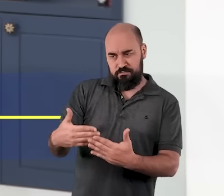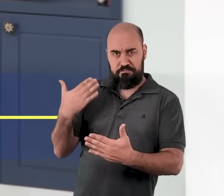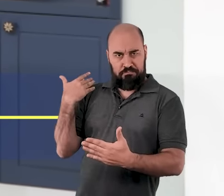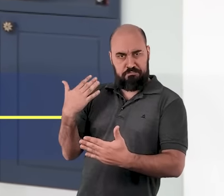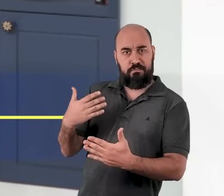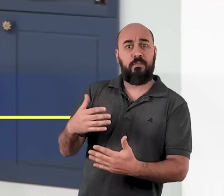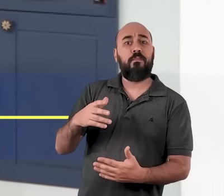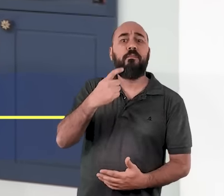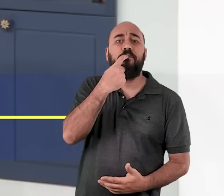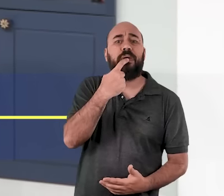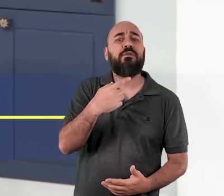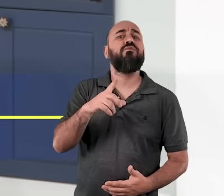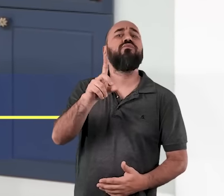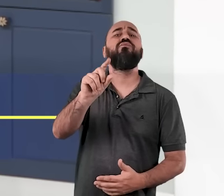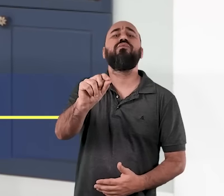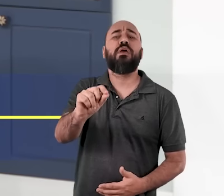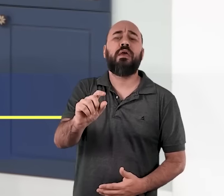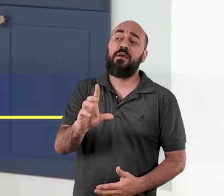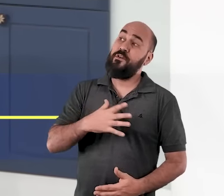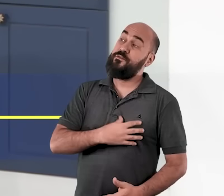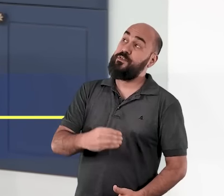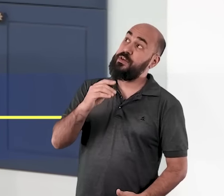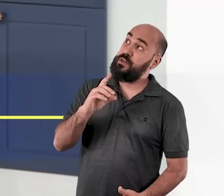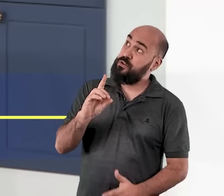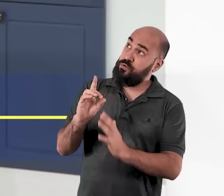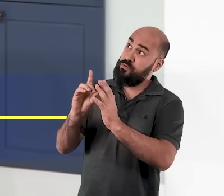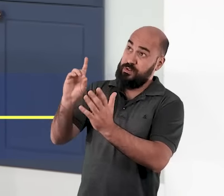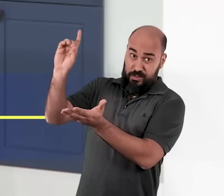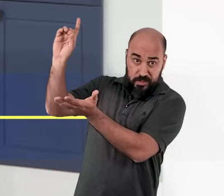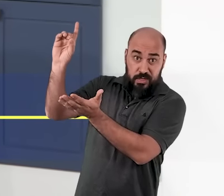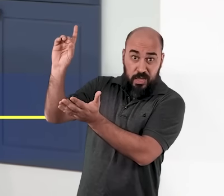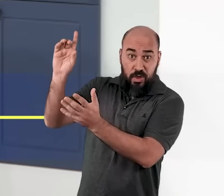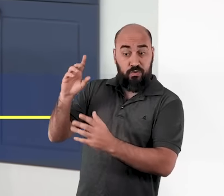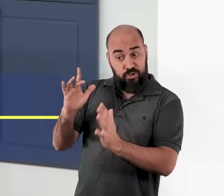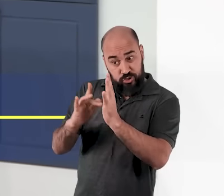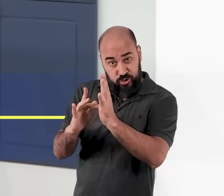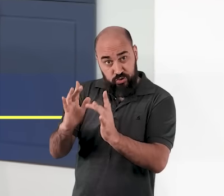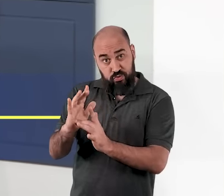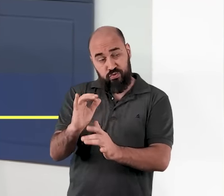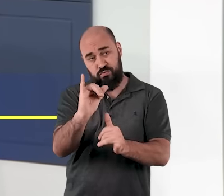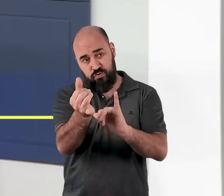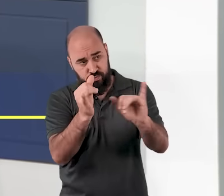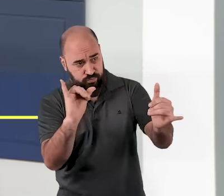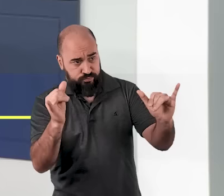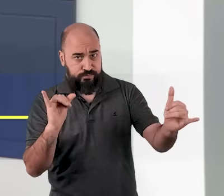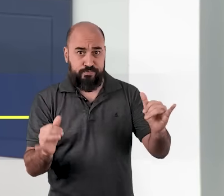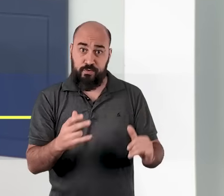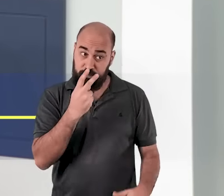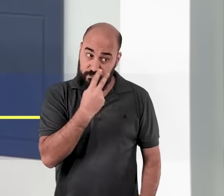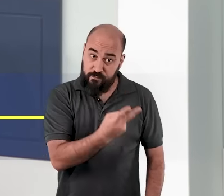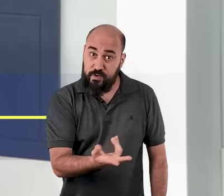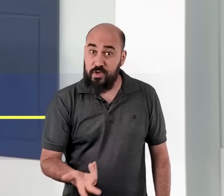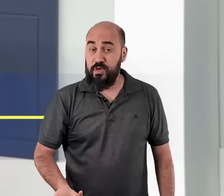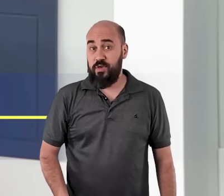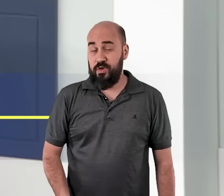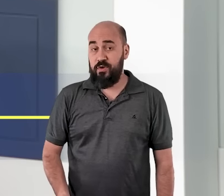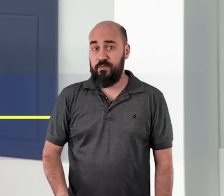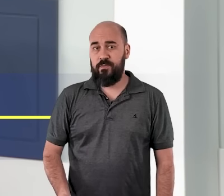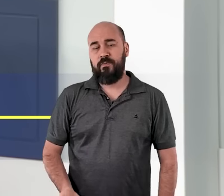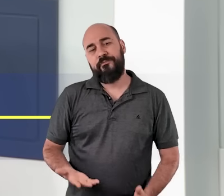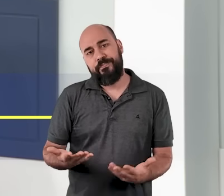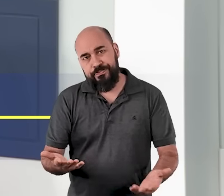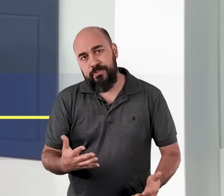veja, o tema do capítulo 1 da Carta aos Hebreus tem a ver com a superioridade do